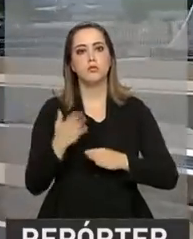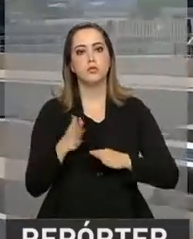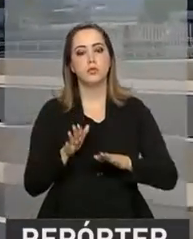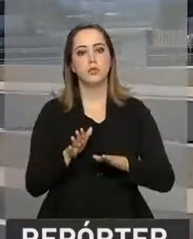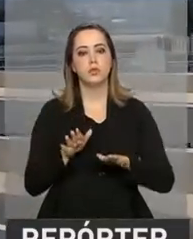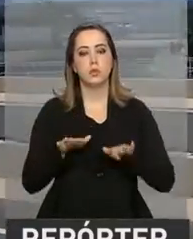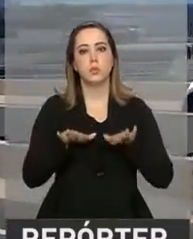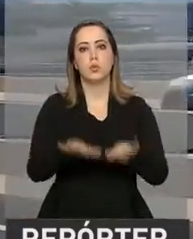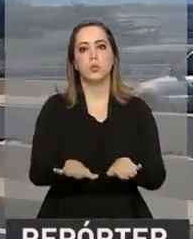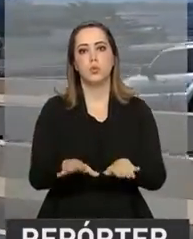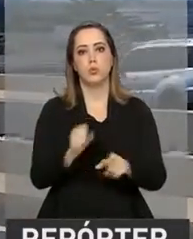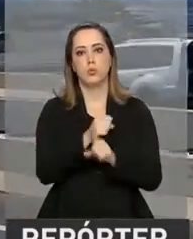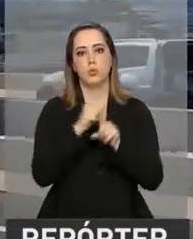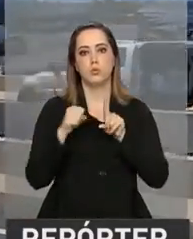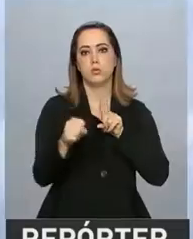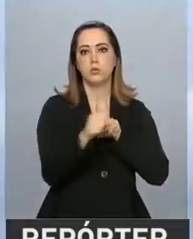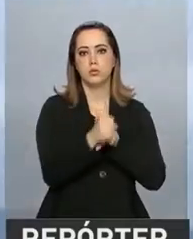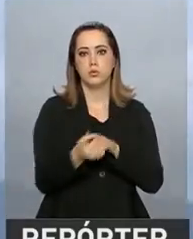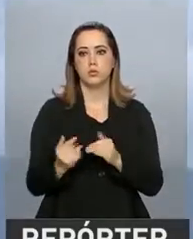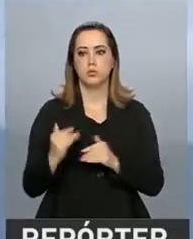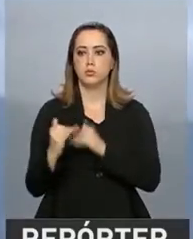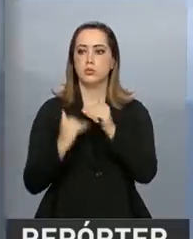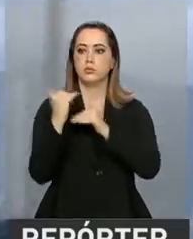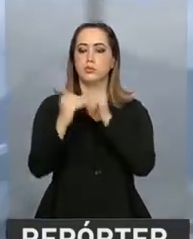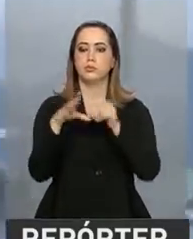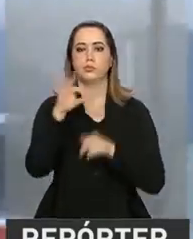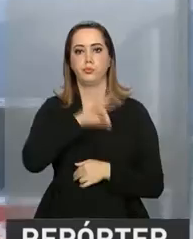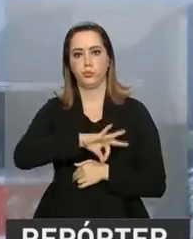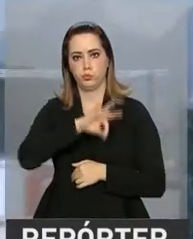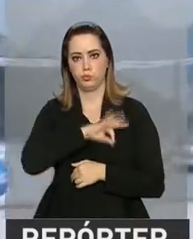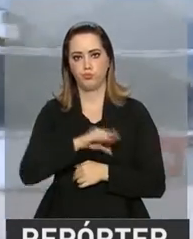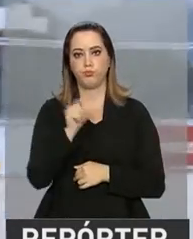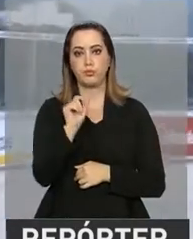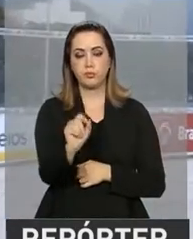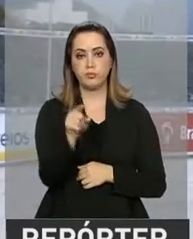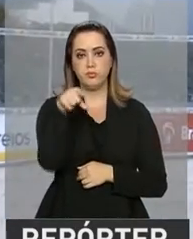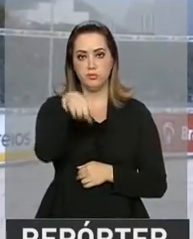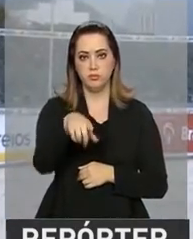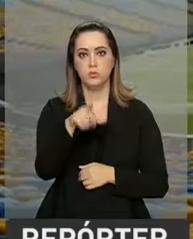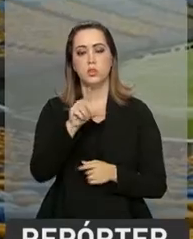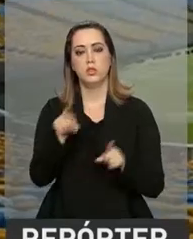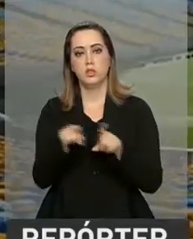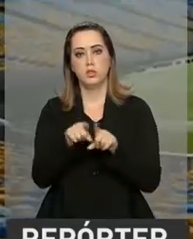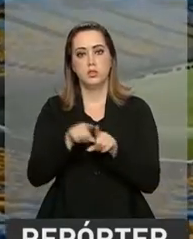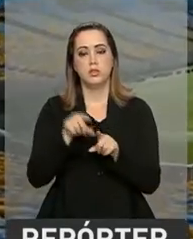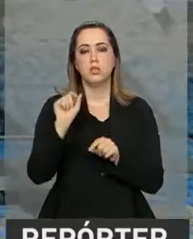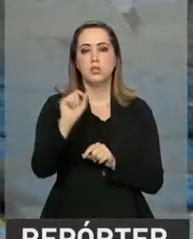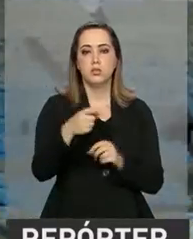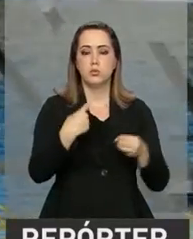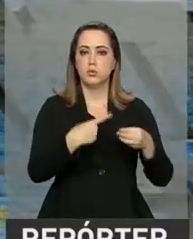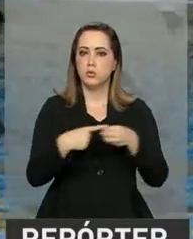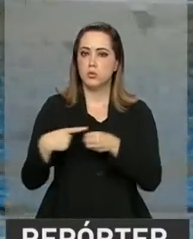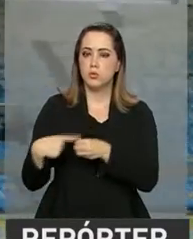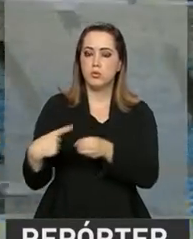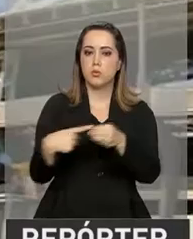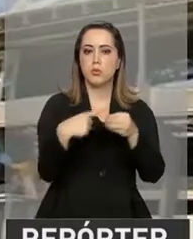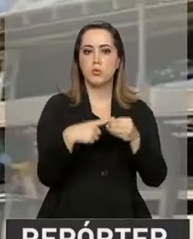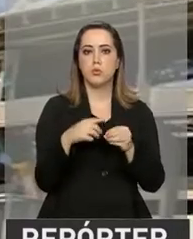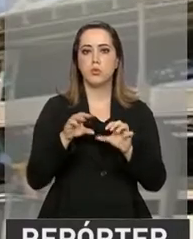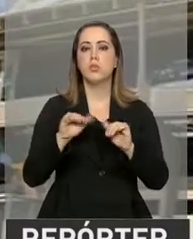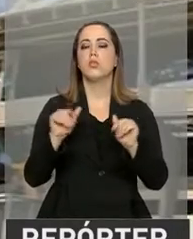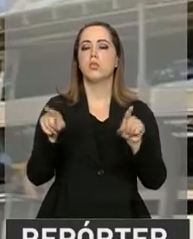e geração de renda a coleta ocorre no parque olímpico na barra da tijuca e deodoro e nos estádios do maracanã